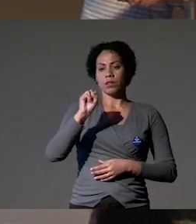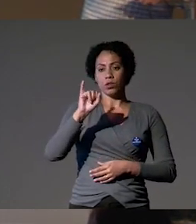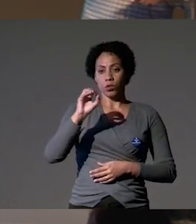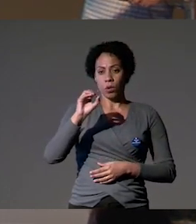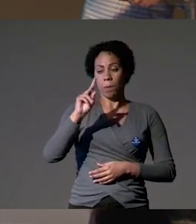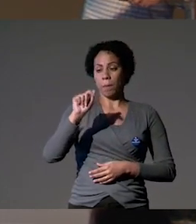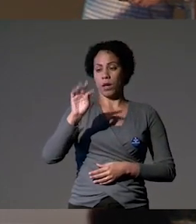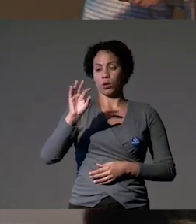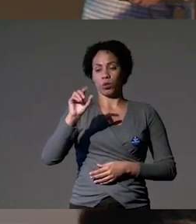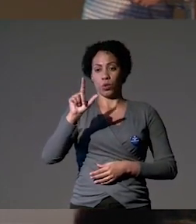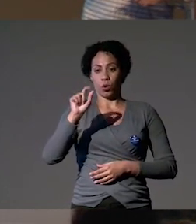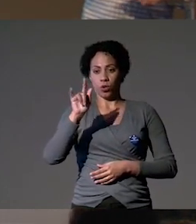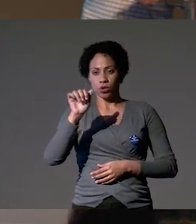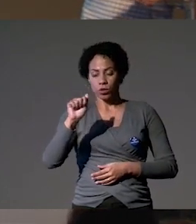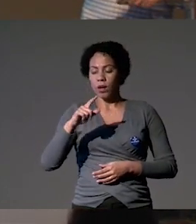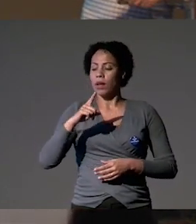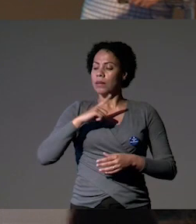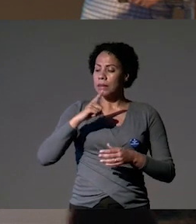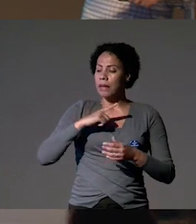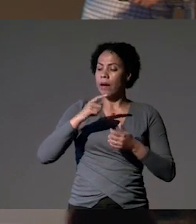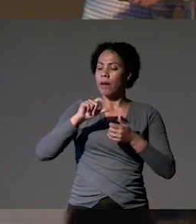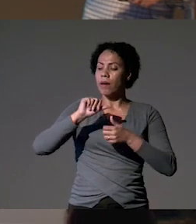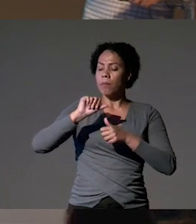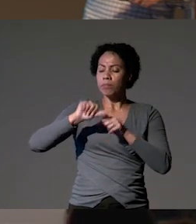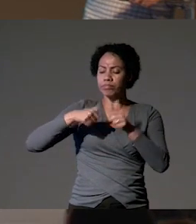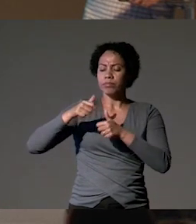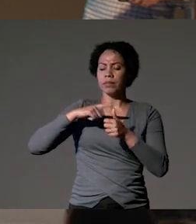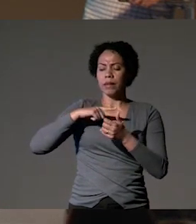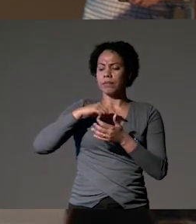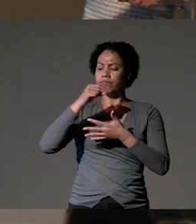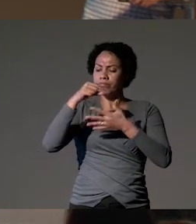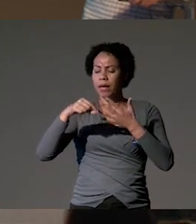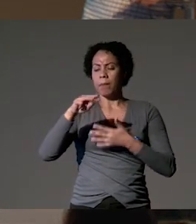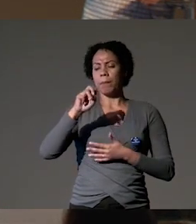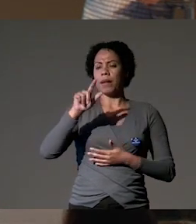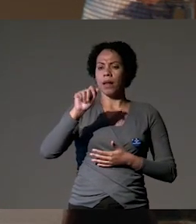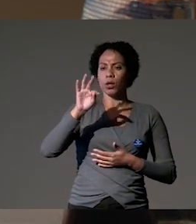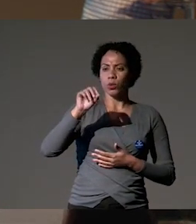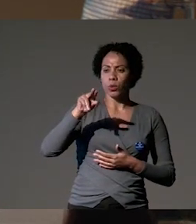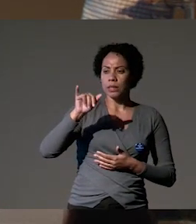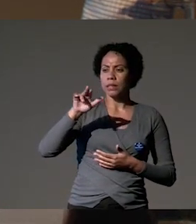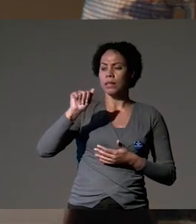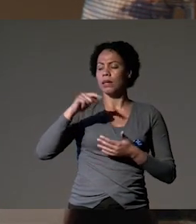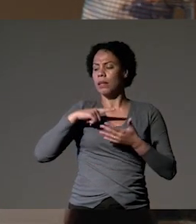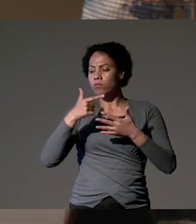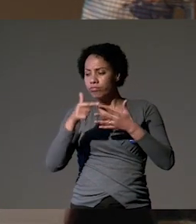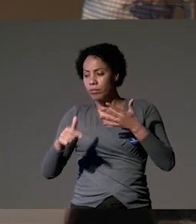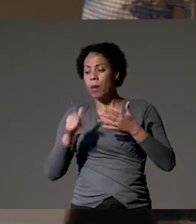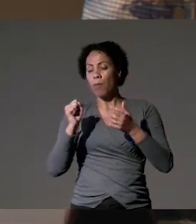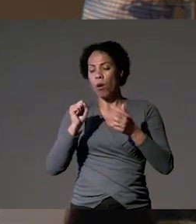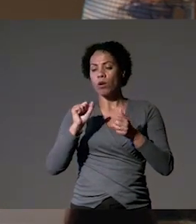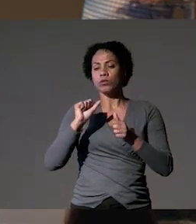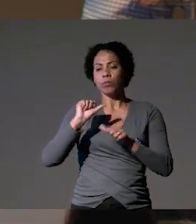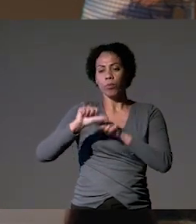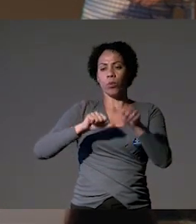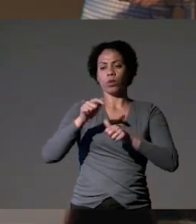alterações de serotonina, GABAérgicas e da melatonina, possam interferir na qualidade do sono.